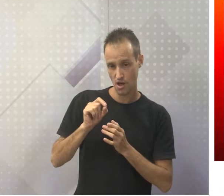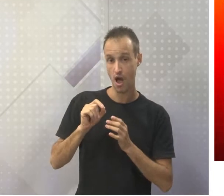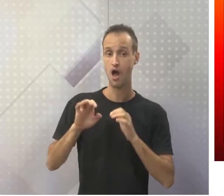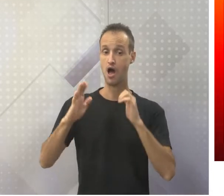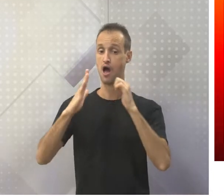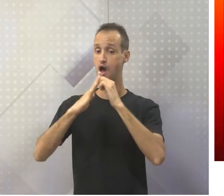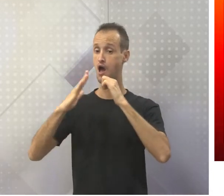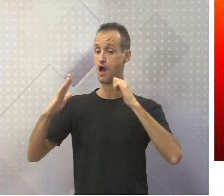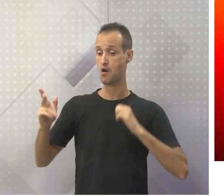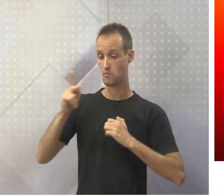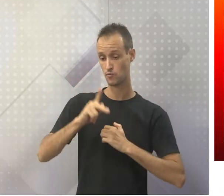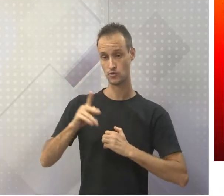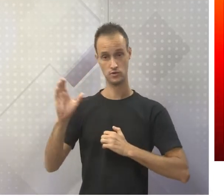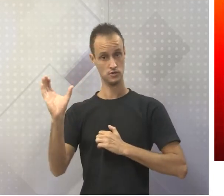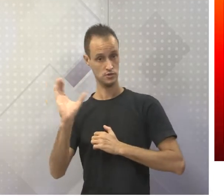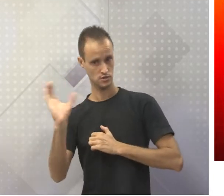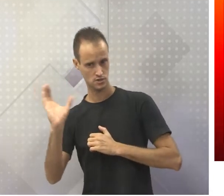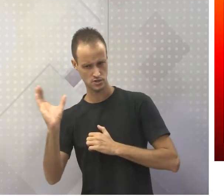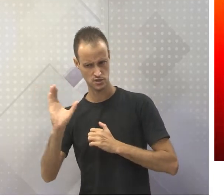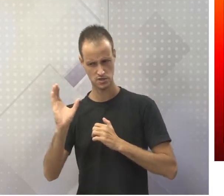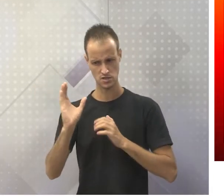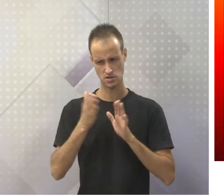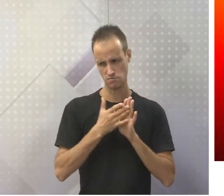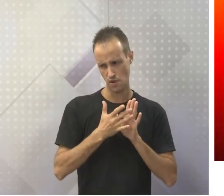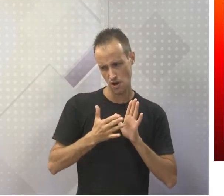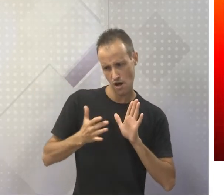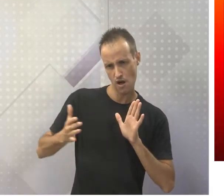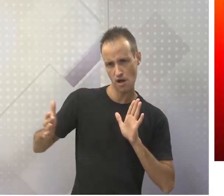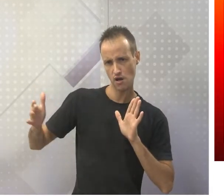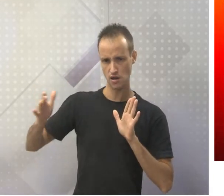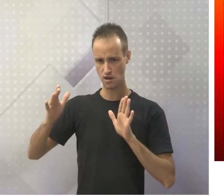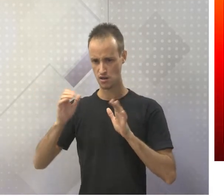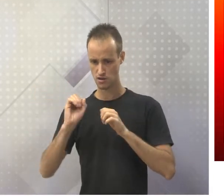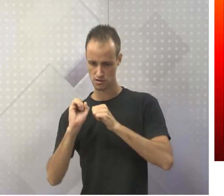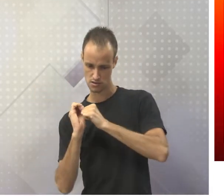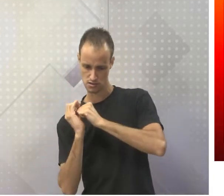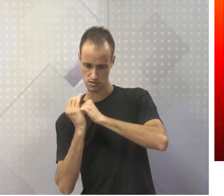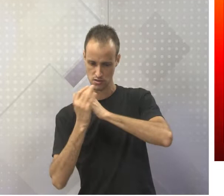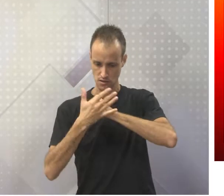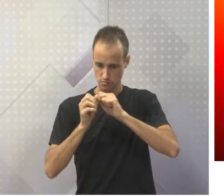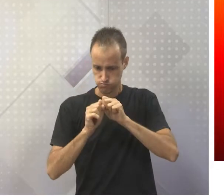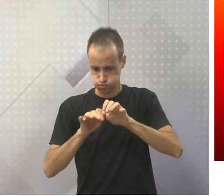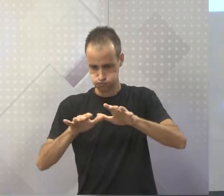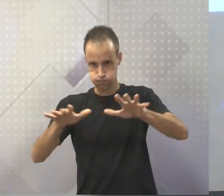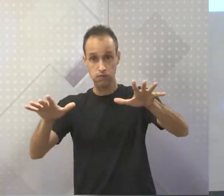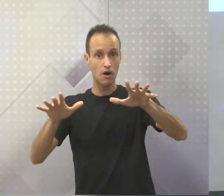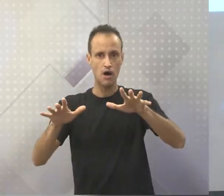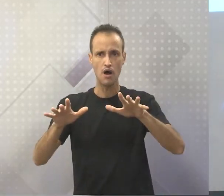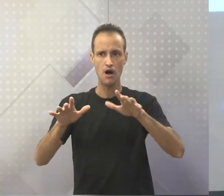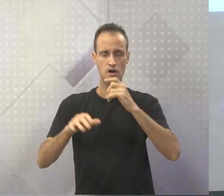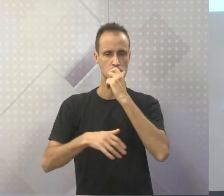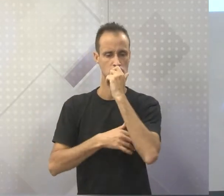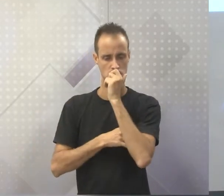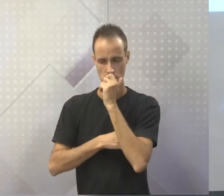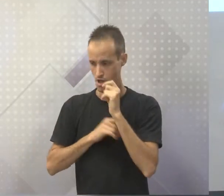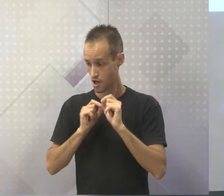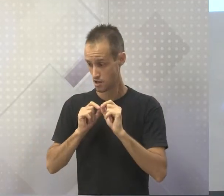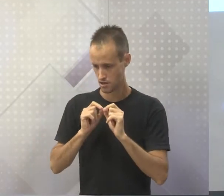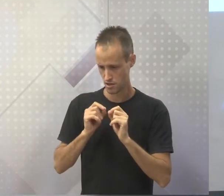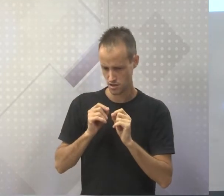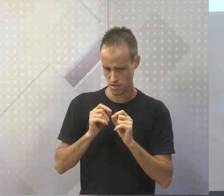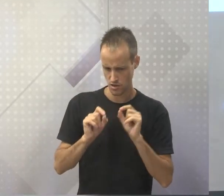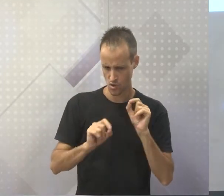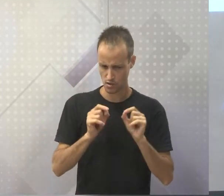Conexão Escolar, no ano da pandemia. Vocês no futuro. Aí você diz assim, eu vou concluir